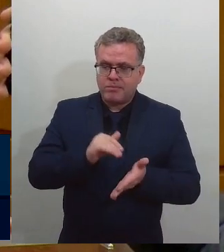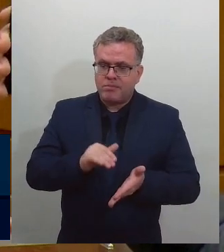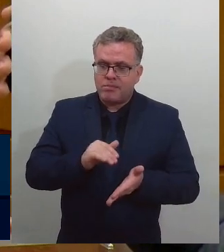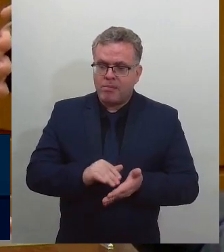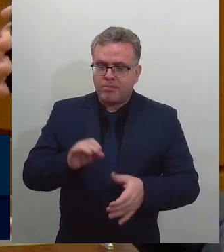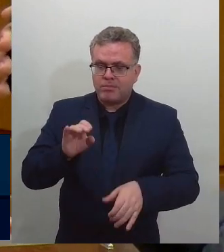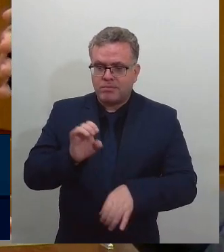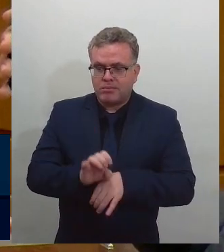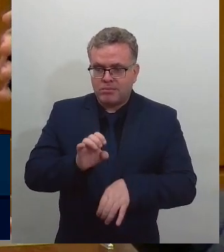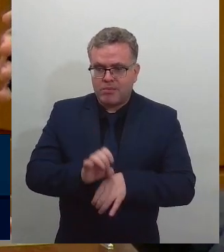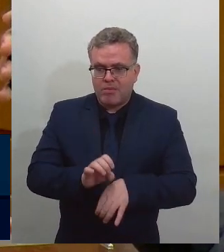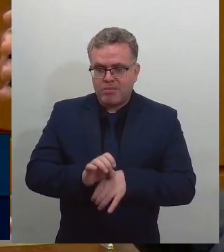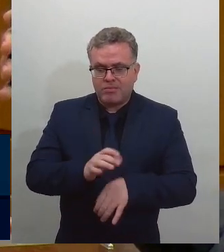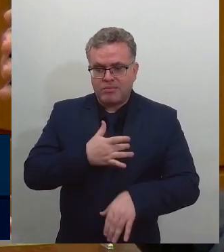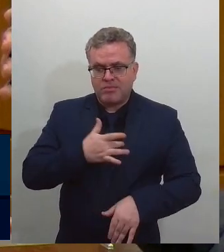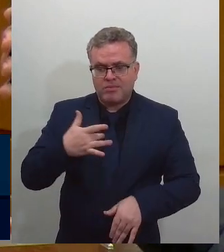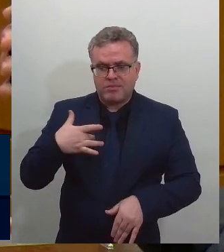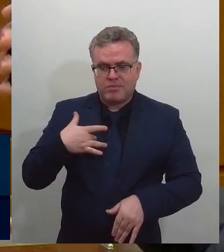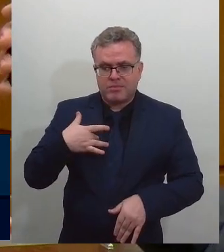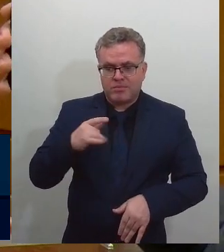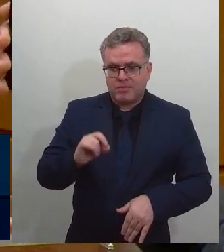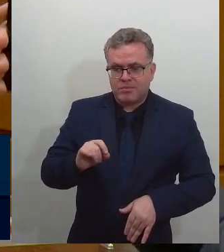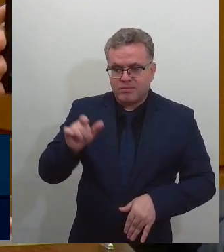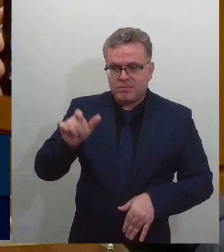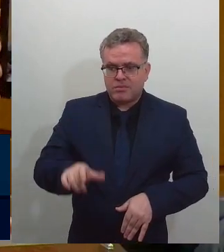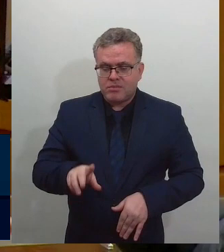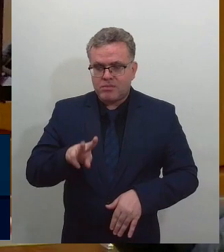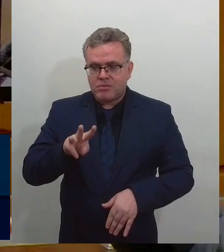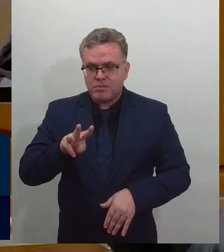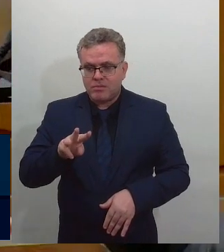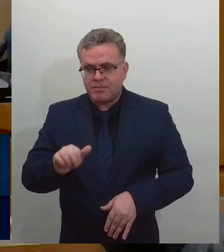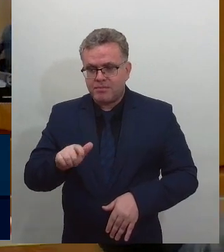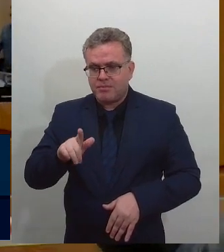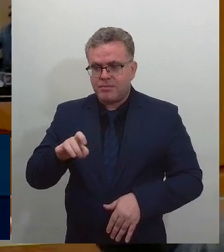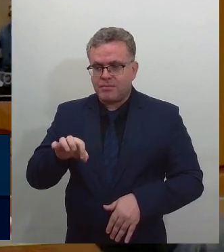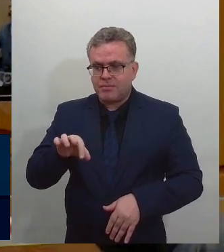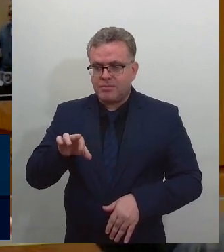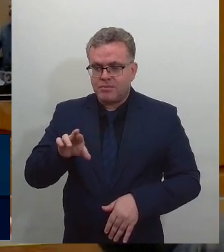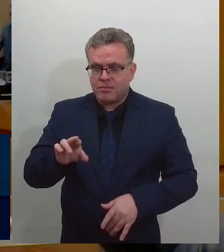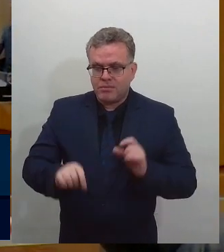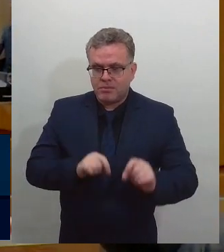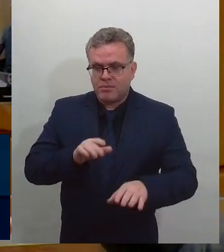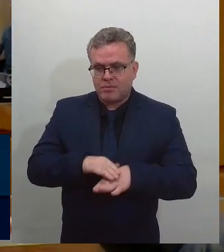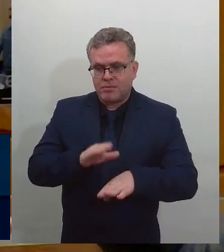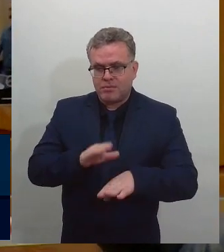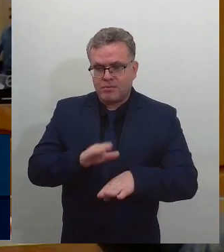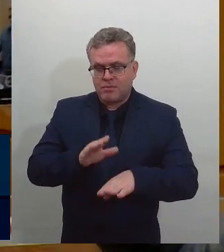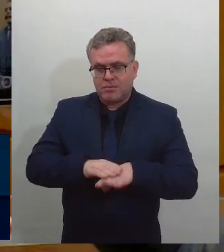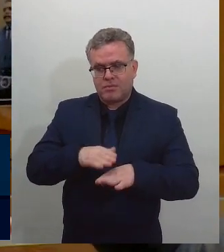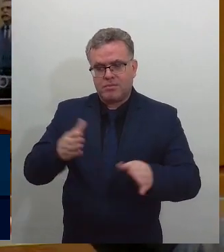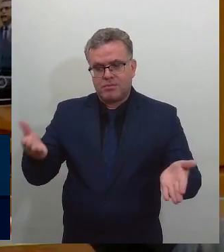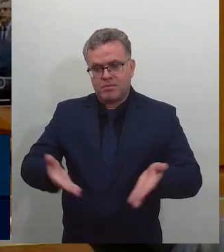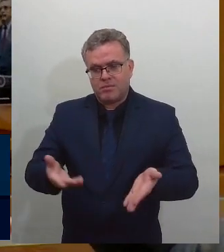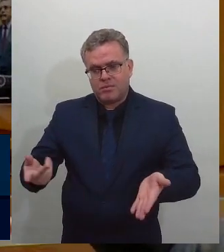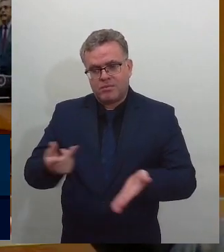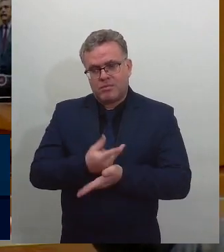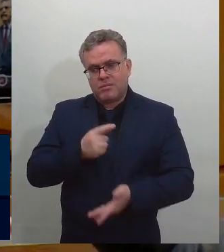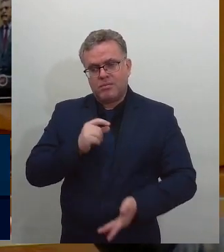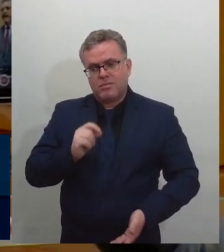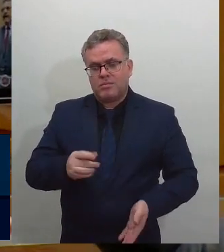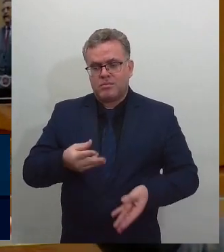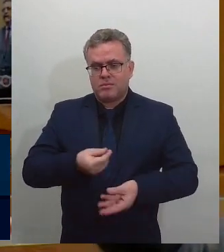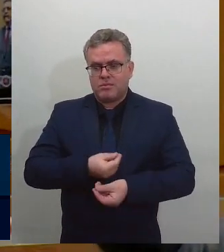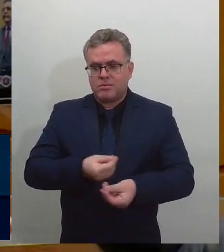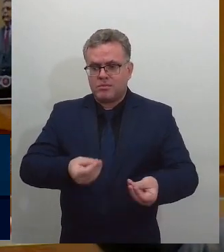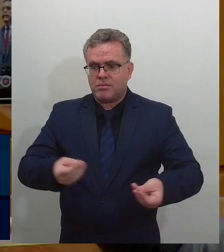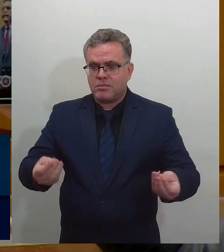Saúde, Dr. Walter, qual a posição atual para o fornecimento pelo SUS, e